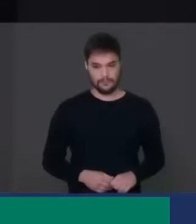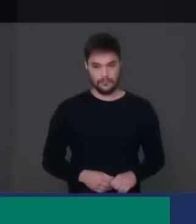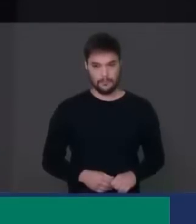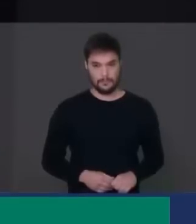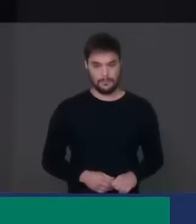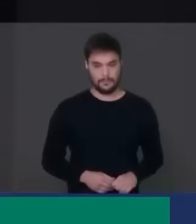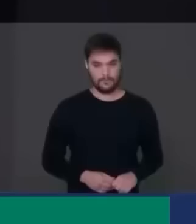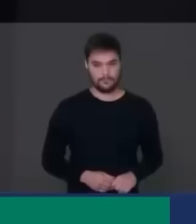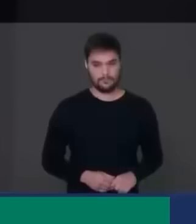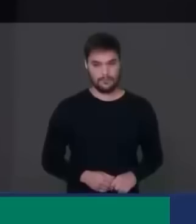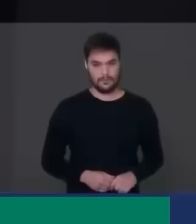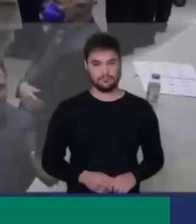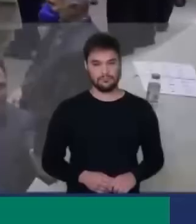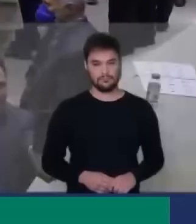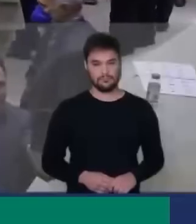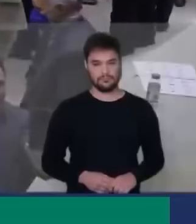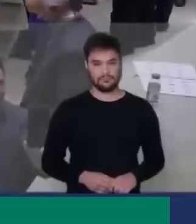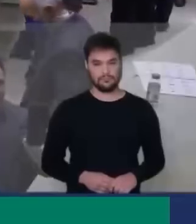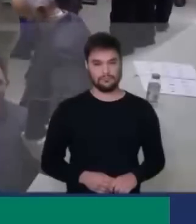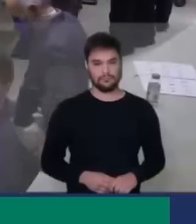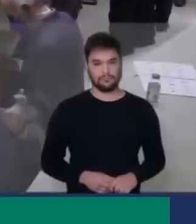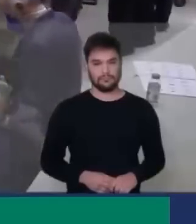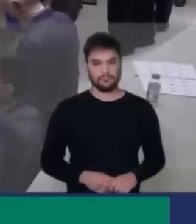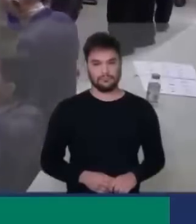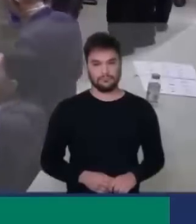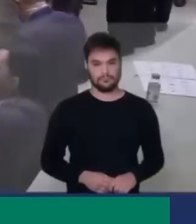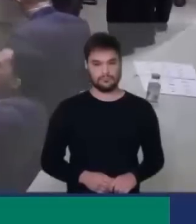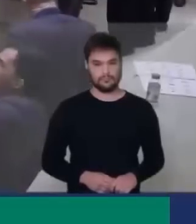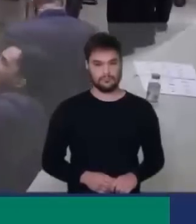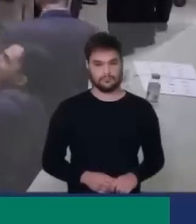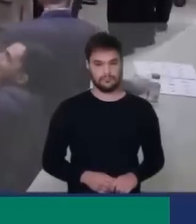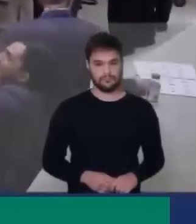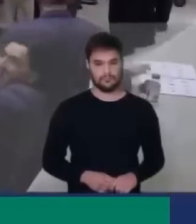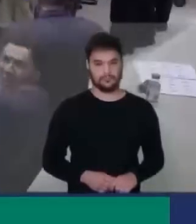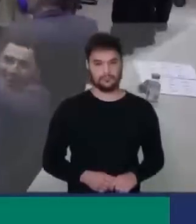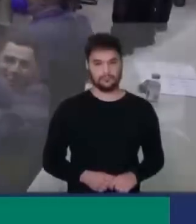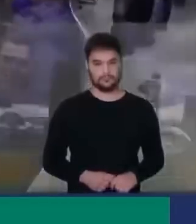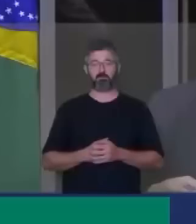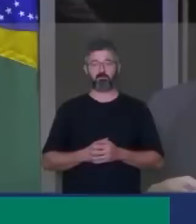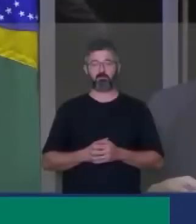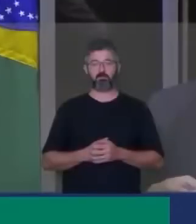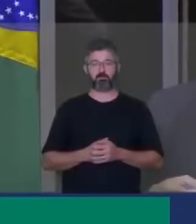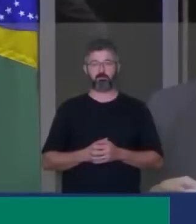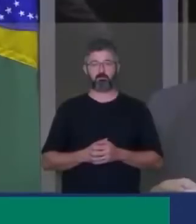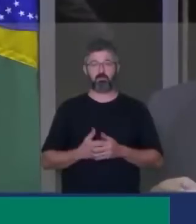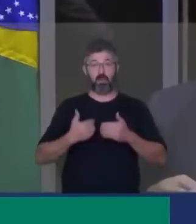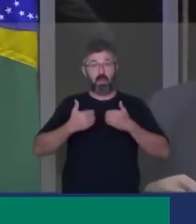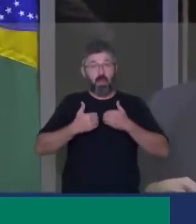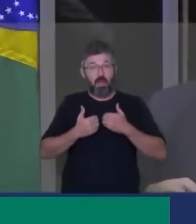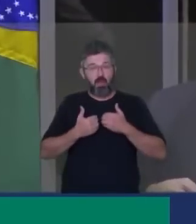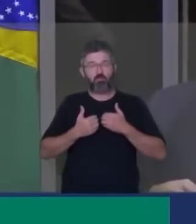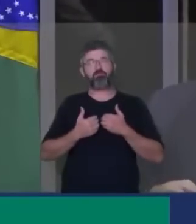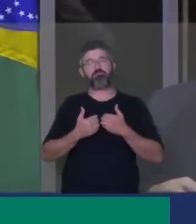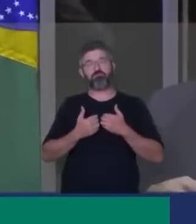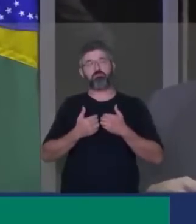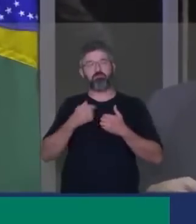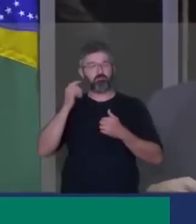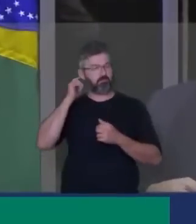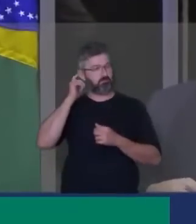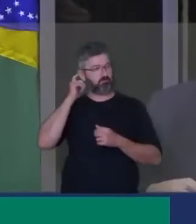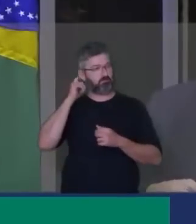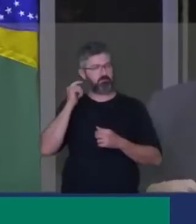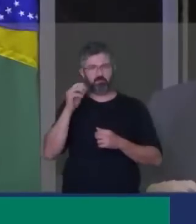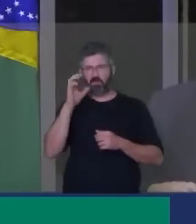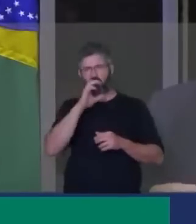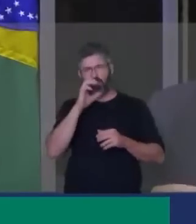e a proposta de reforma teve 382 votos a favor no primeiro turno e